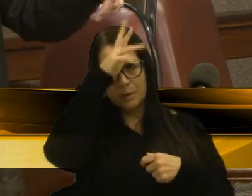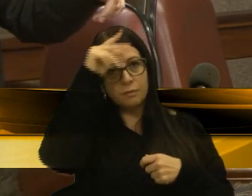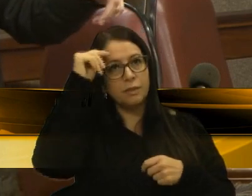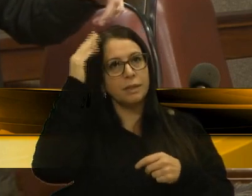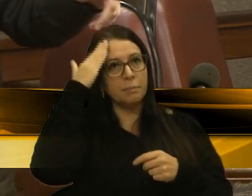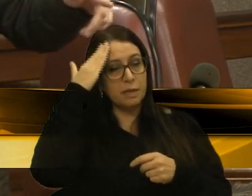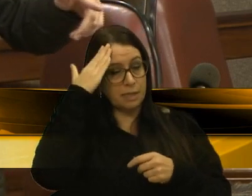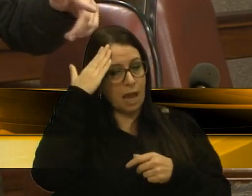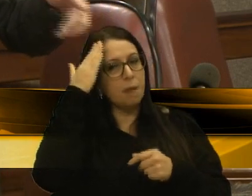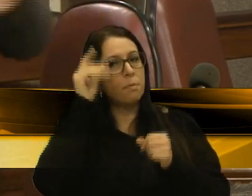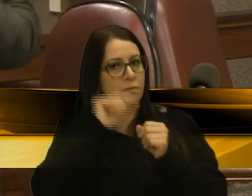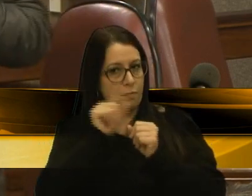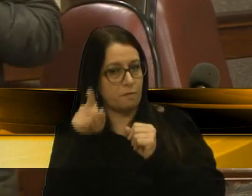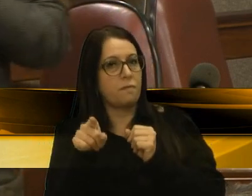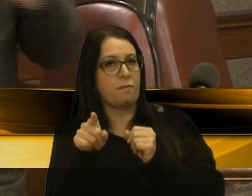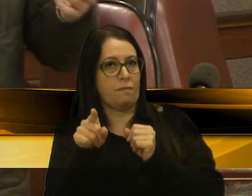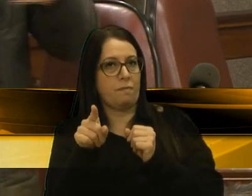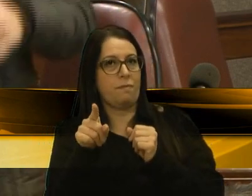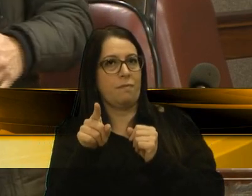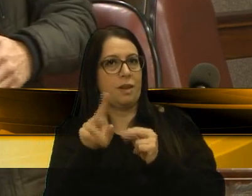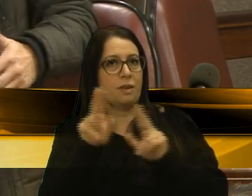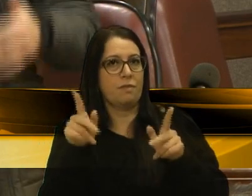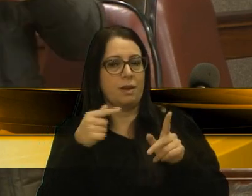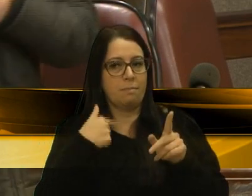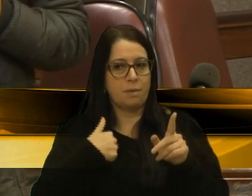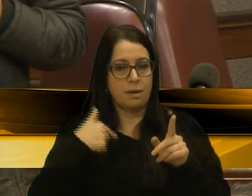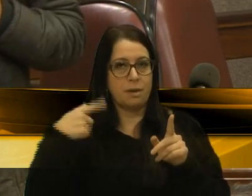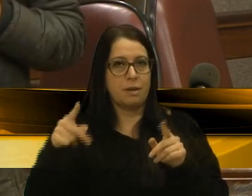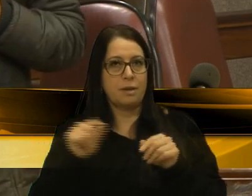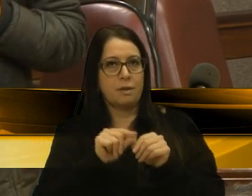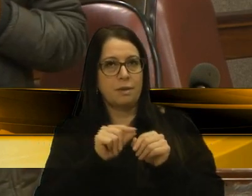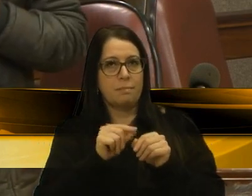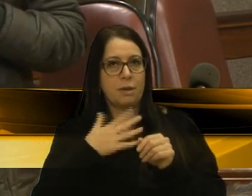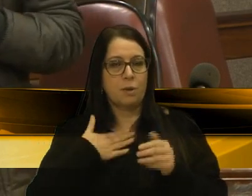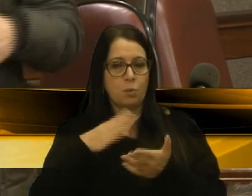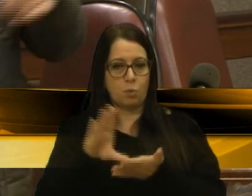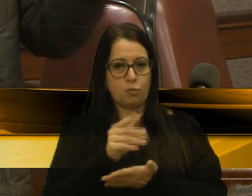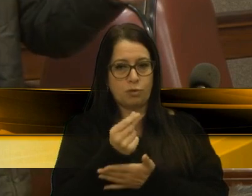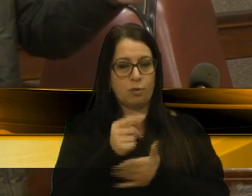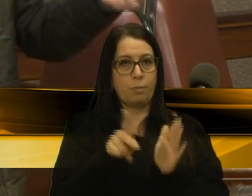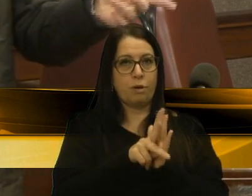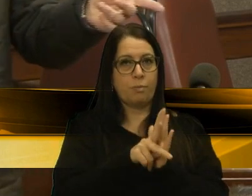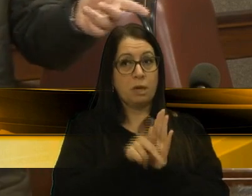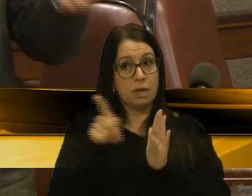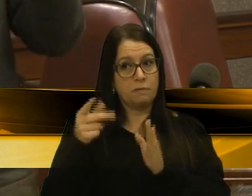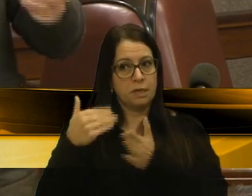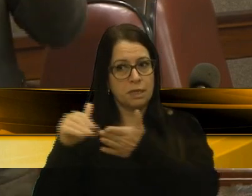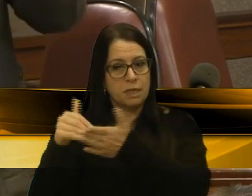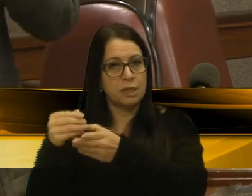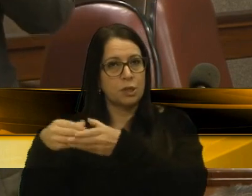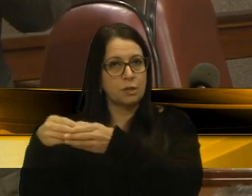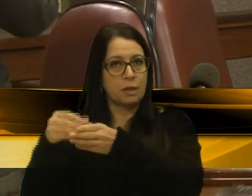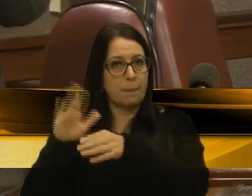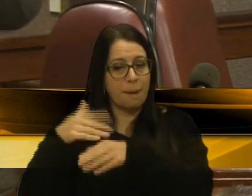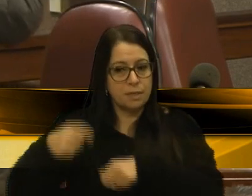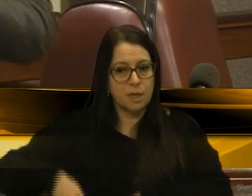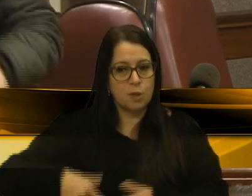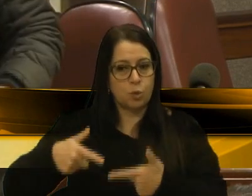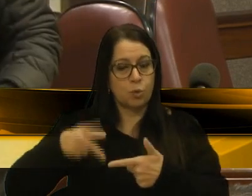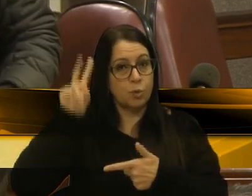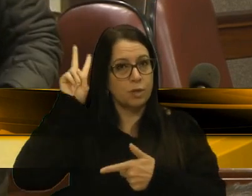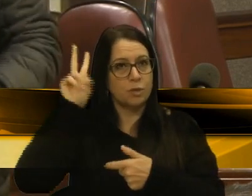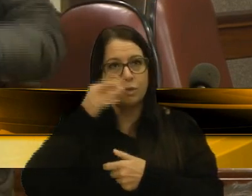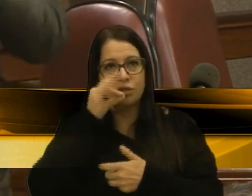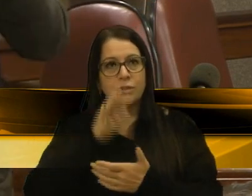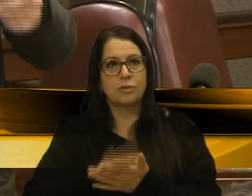também sabe fazer. Só que a diferença minha e dele é que eu faço com meus recursos próprios. Ele foi secretário do turismo que mais gastou na história de